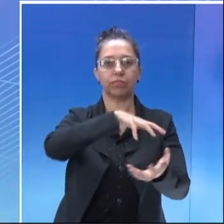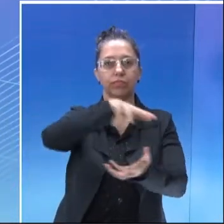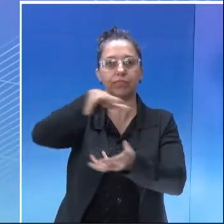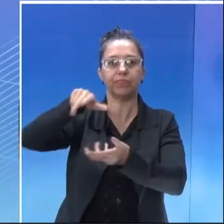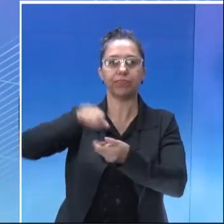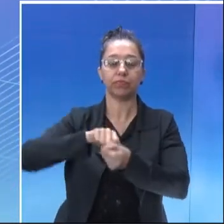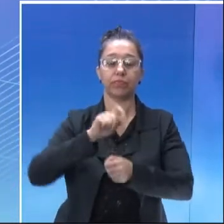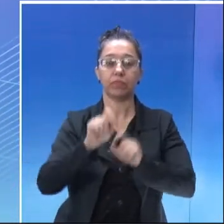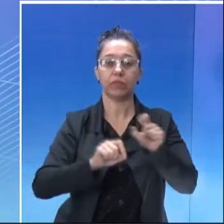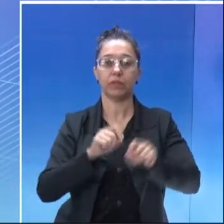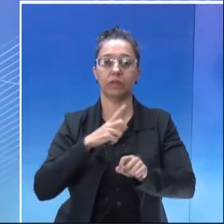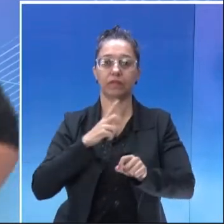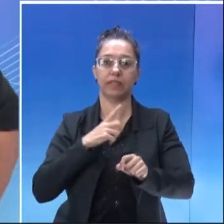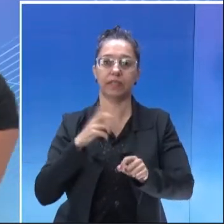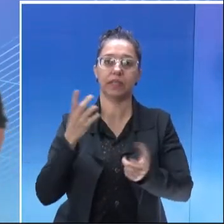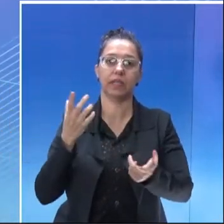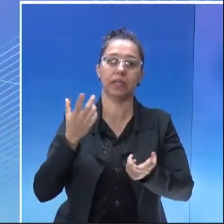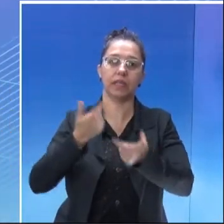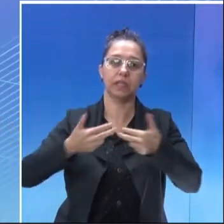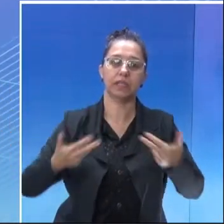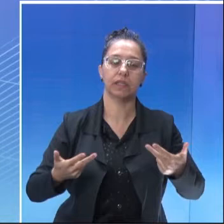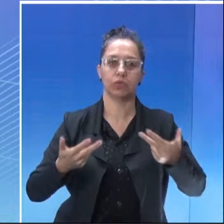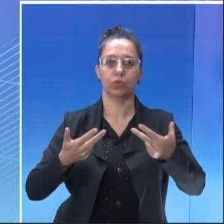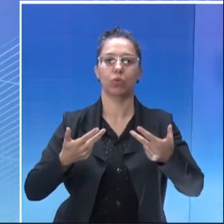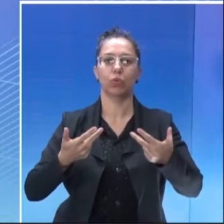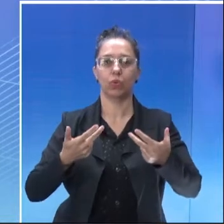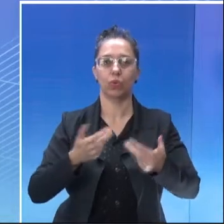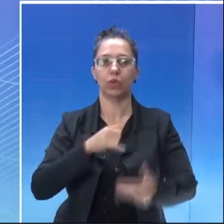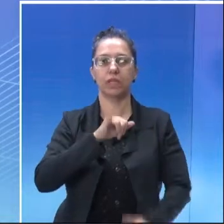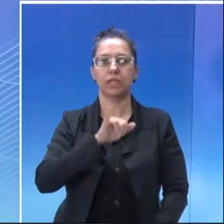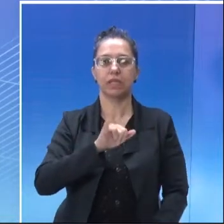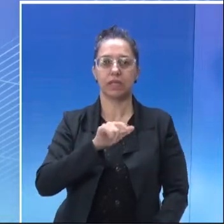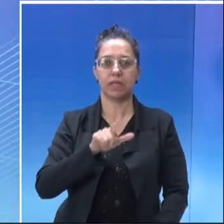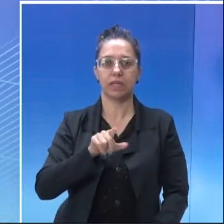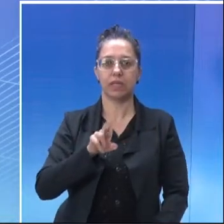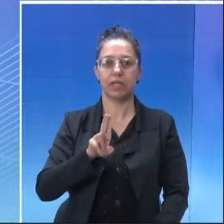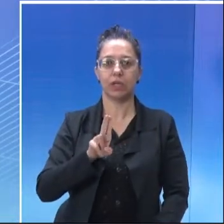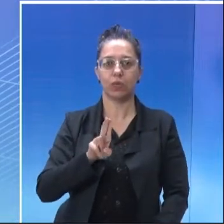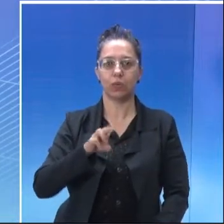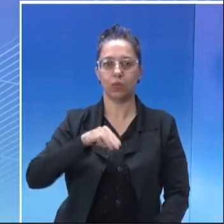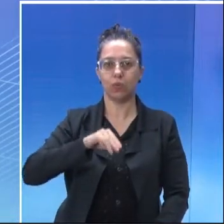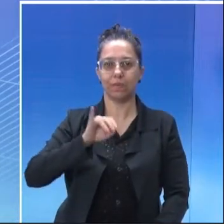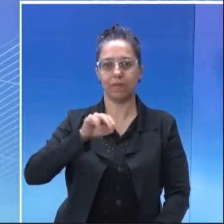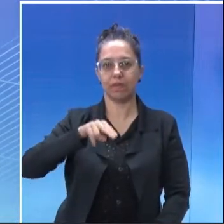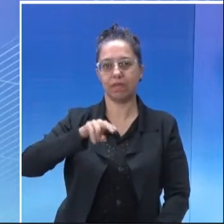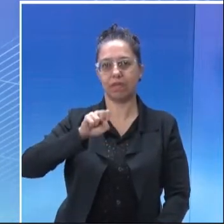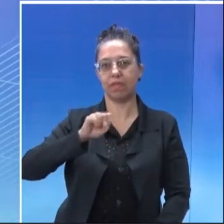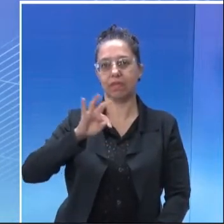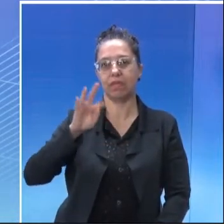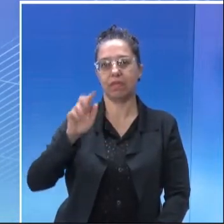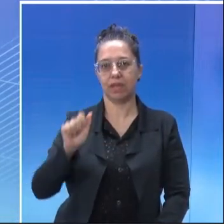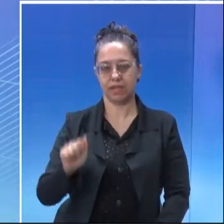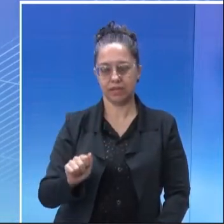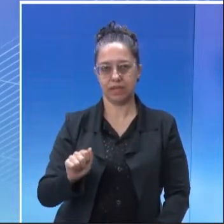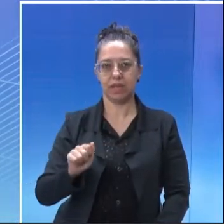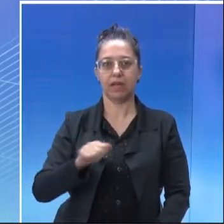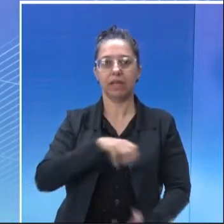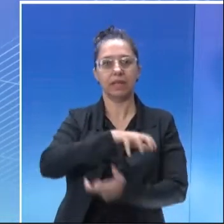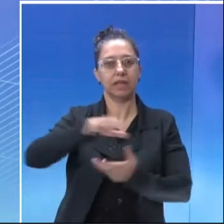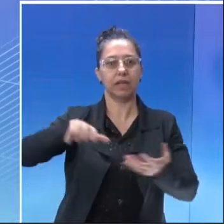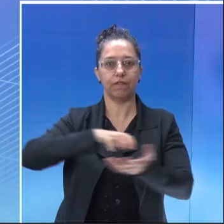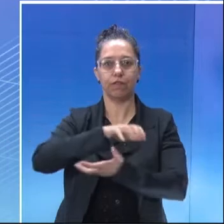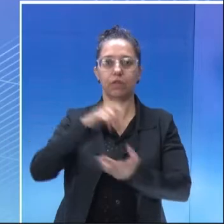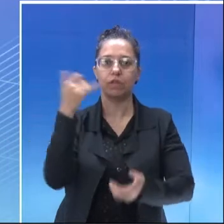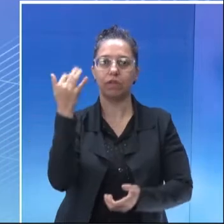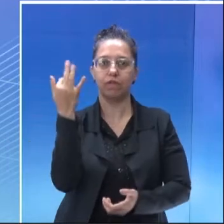efervescendo na modernidade, e nós vamos ter a questão iluminista, a Revolução Francesa, que não